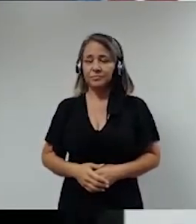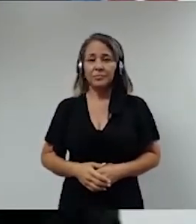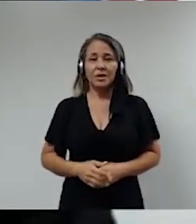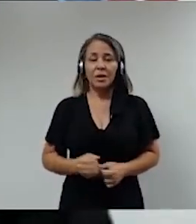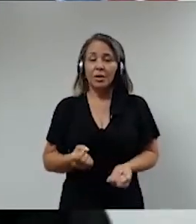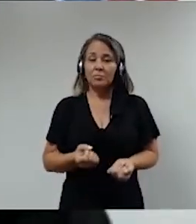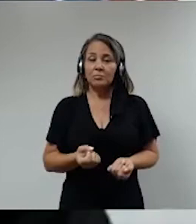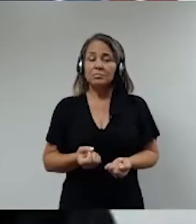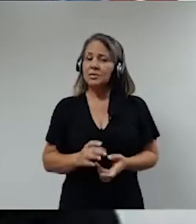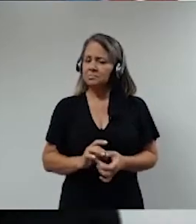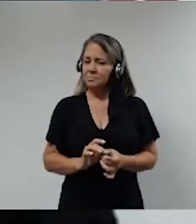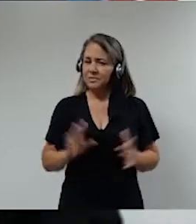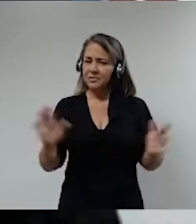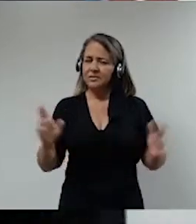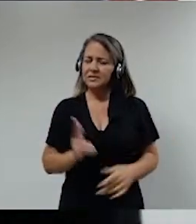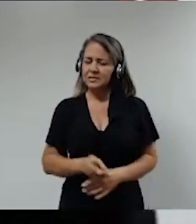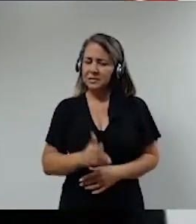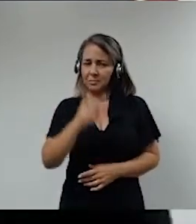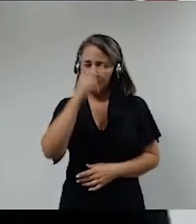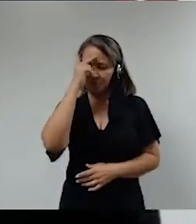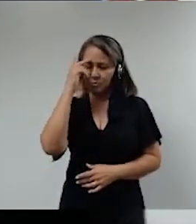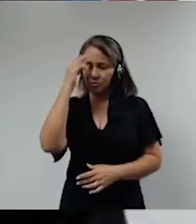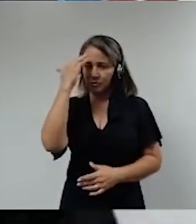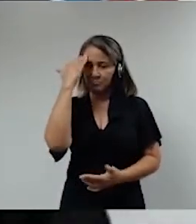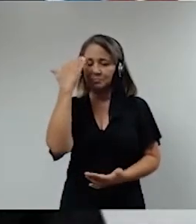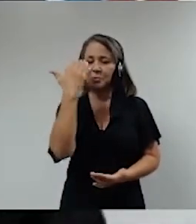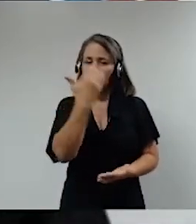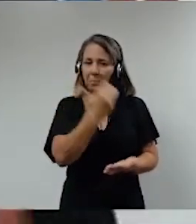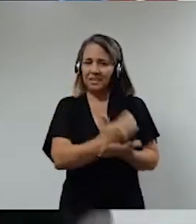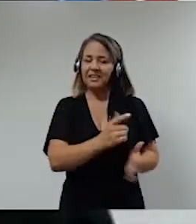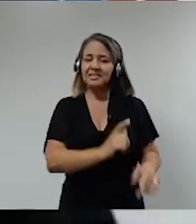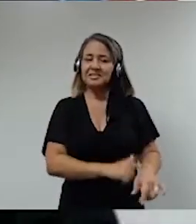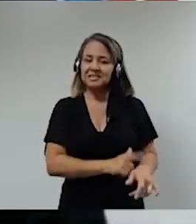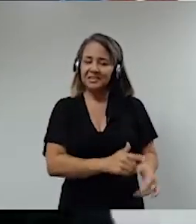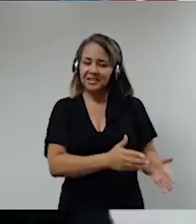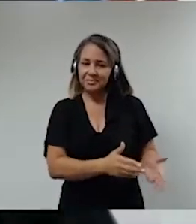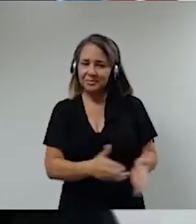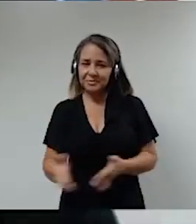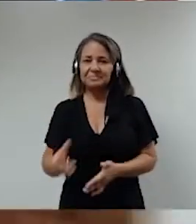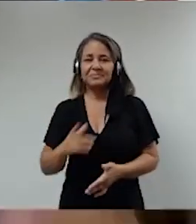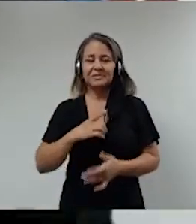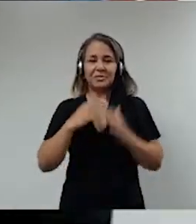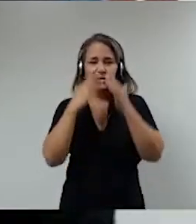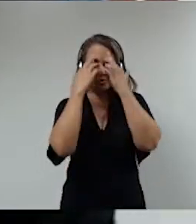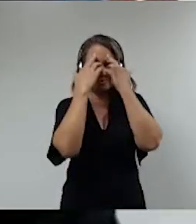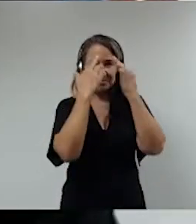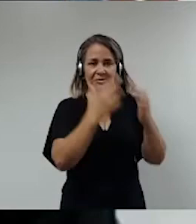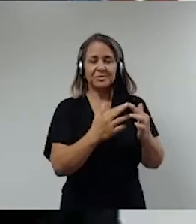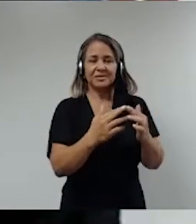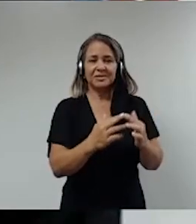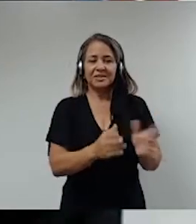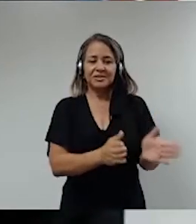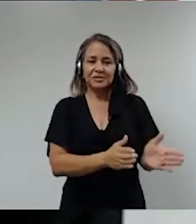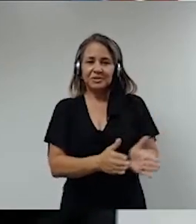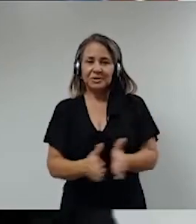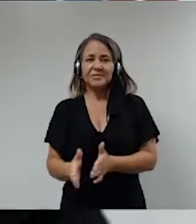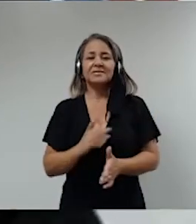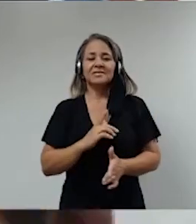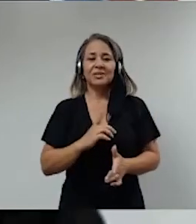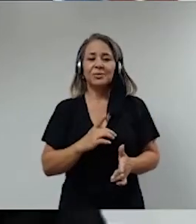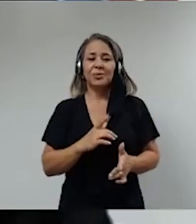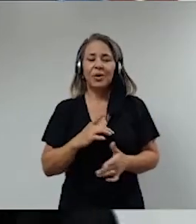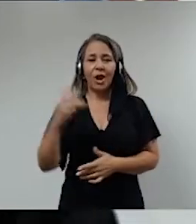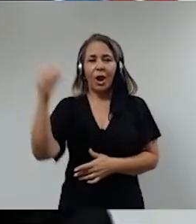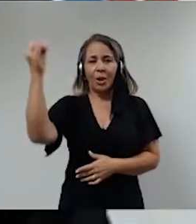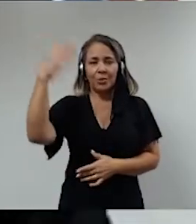Prontamente, além de um exímio cumpridor do tempo, respeitou ainda com sobra, nos deu aí luzes e caminhos